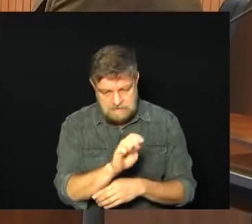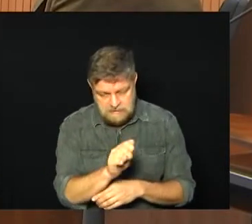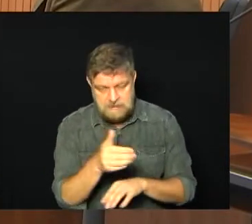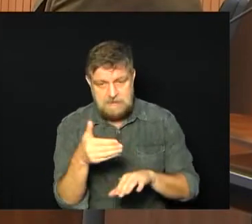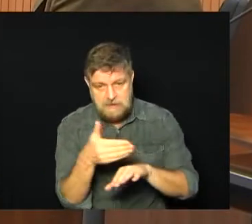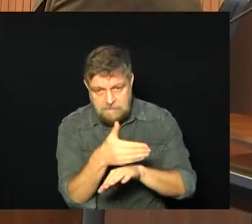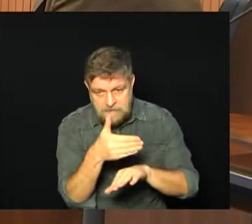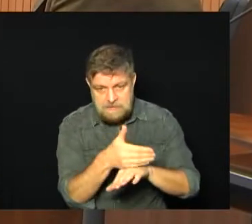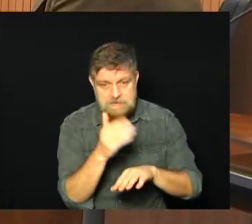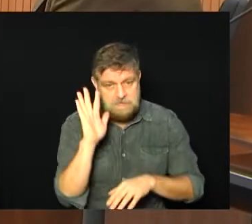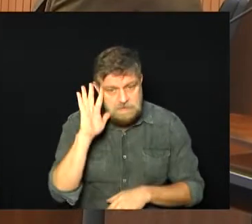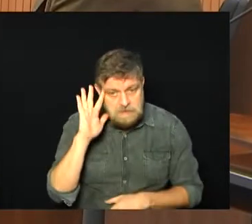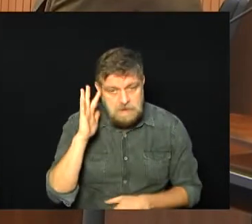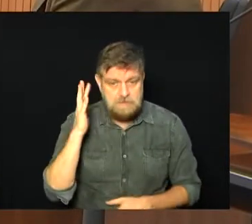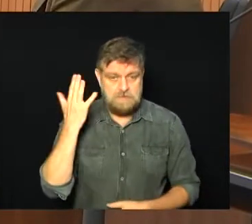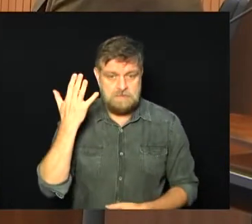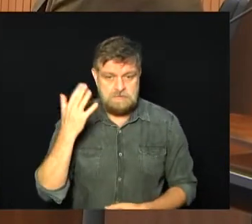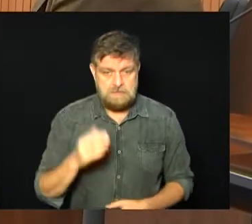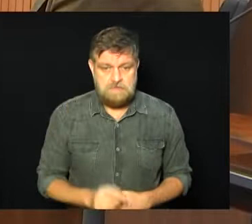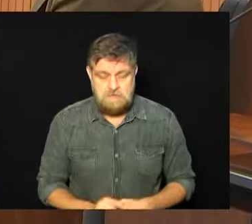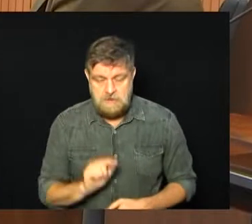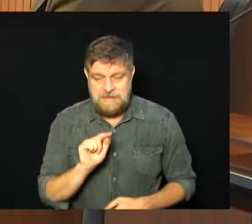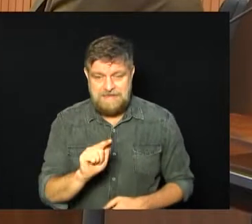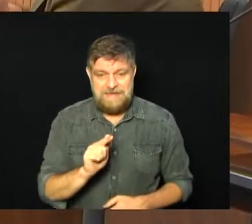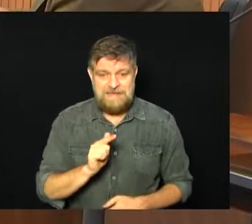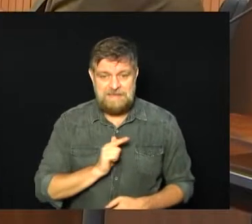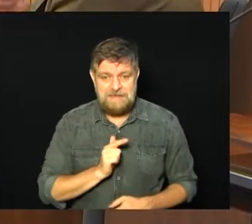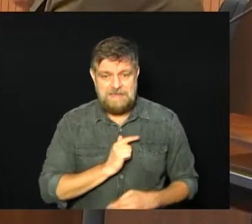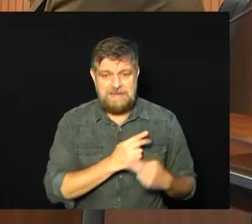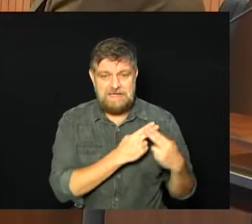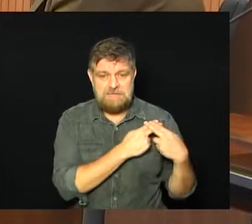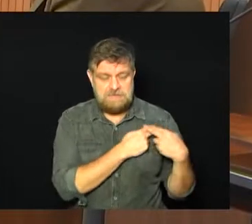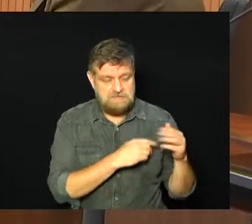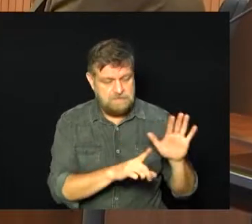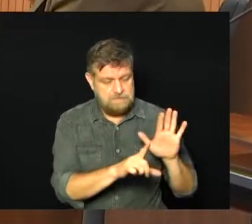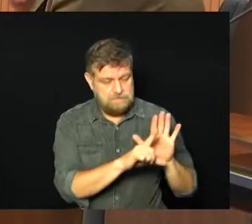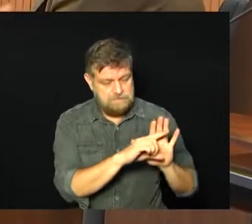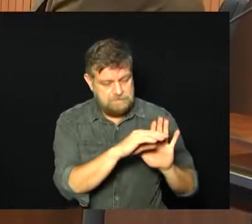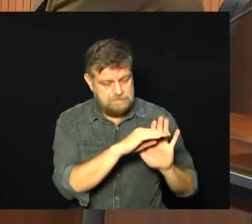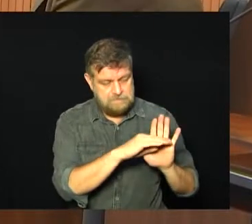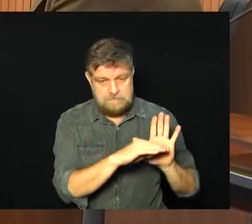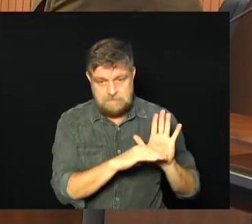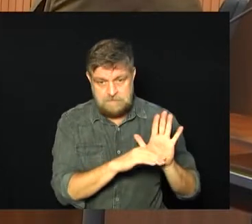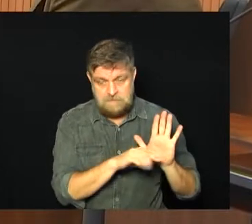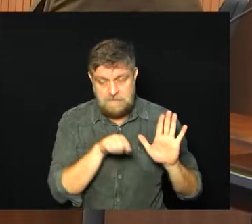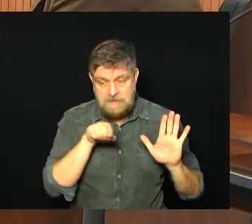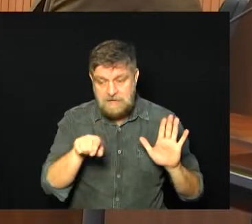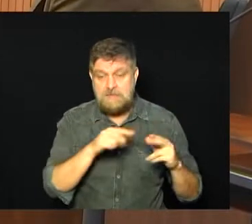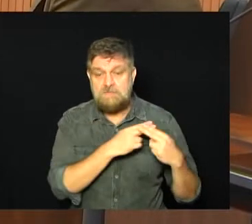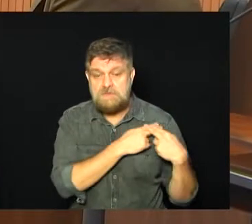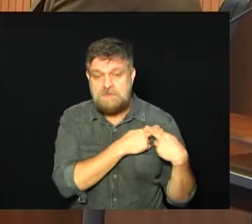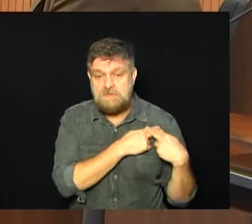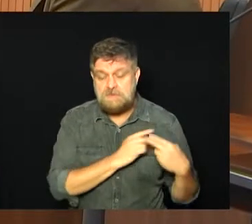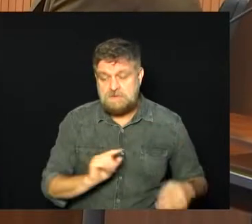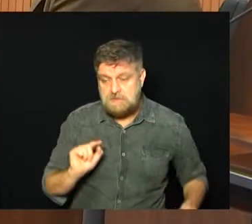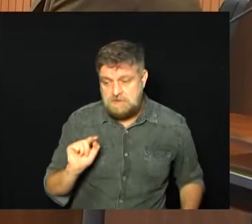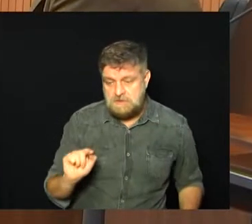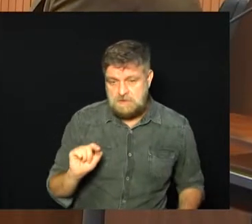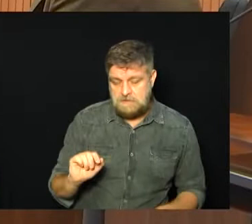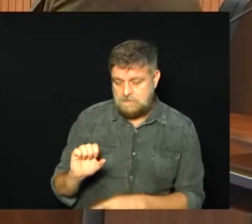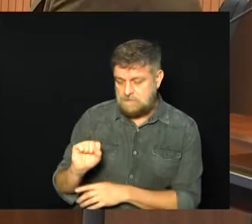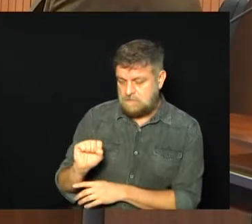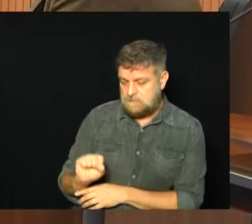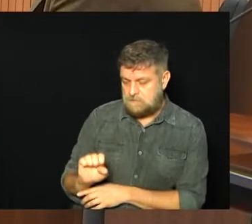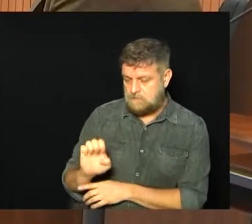quem detém a autorização pela lei que tem hoje a autarquia, é a CETEC. Então, eu quero parabenizar o presidente